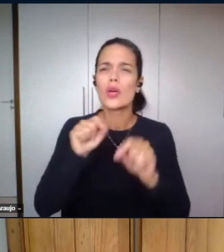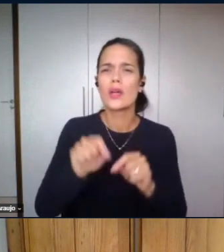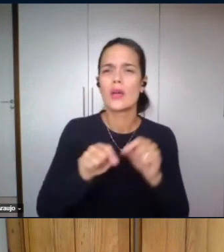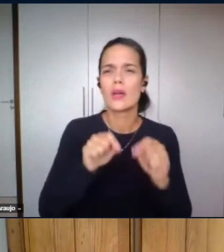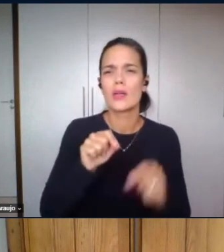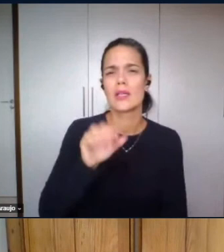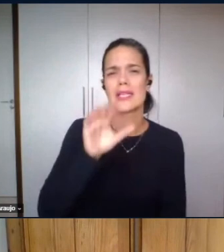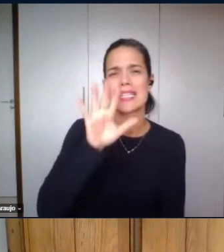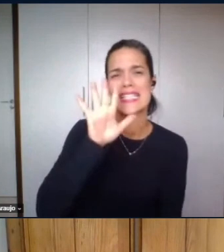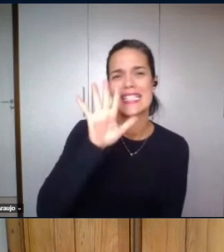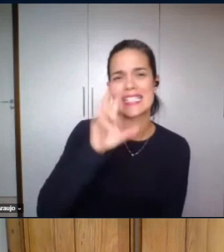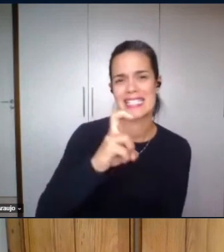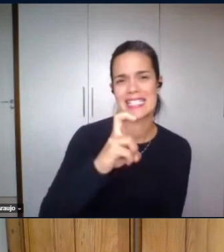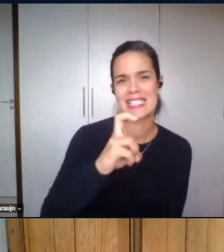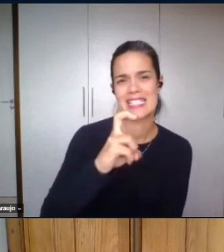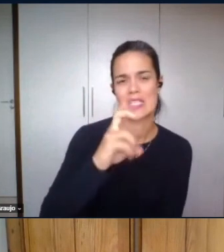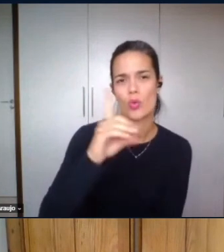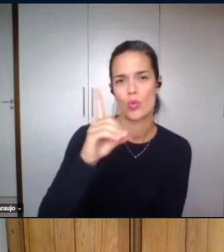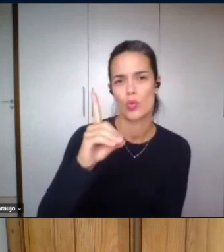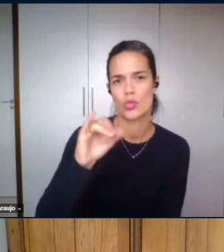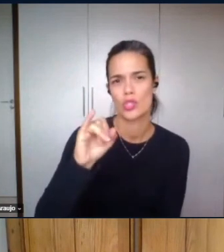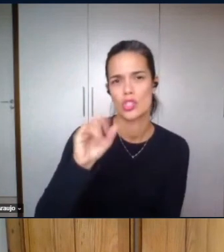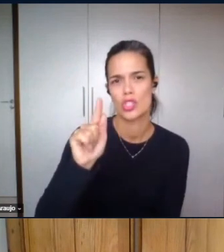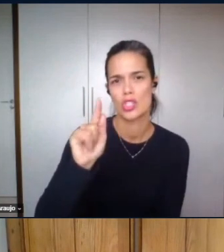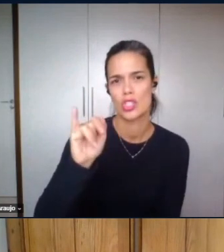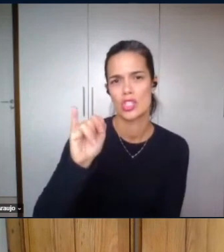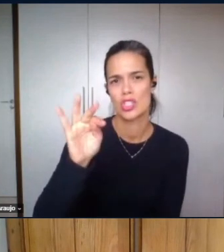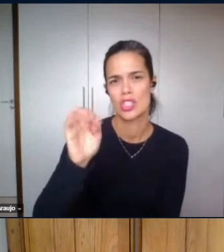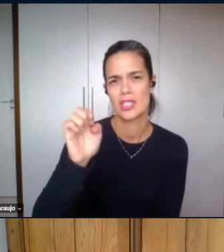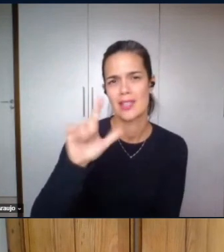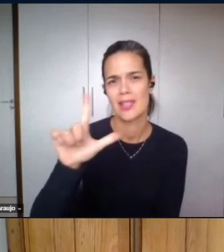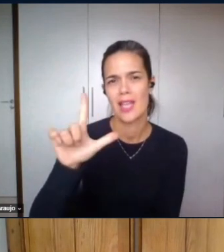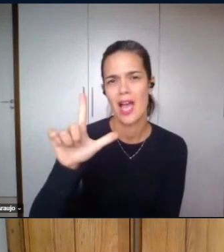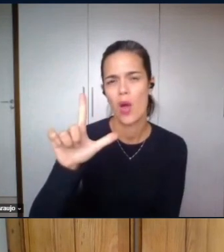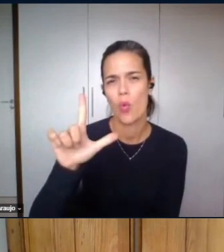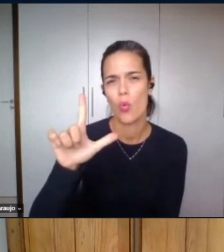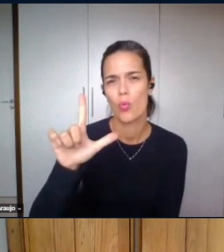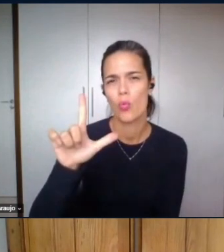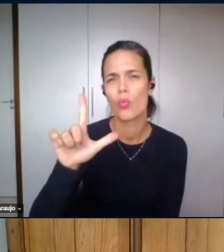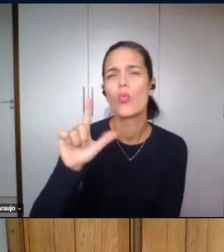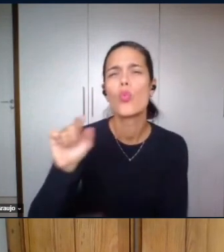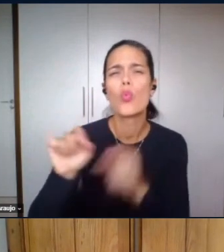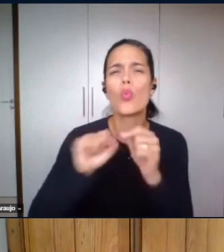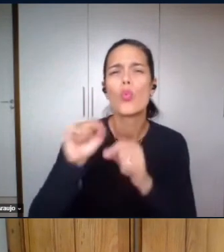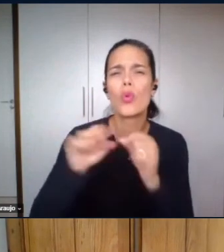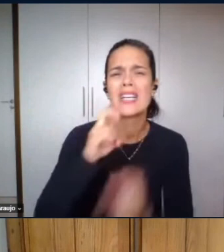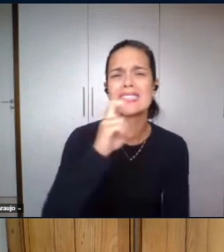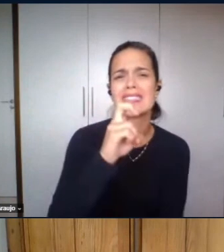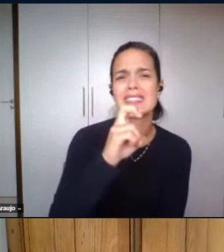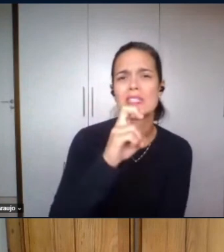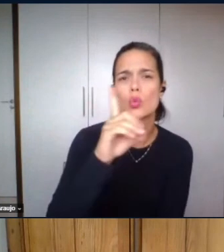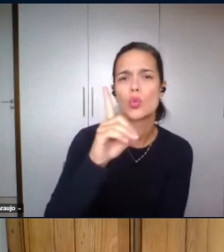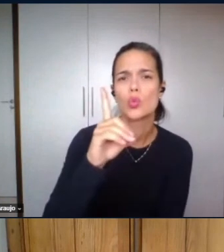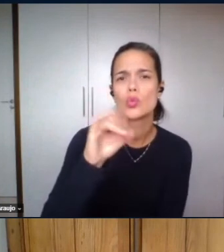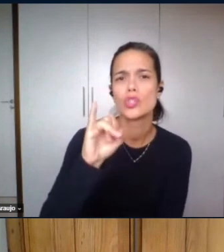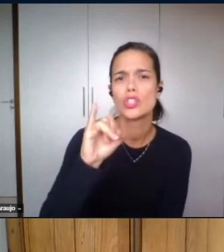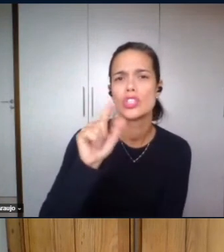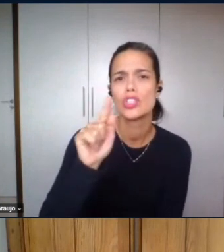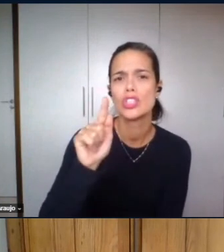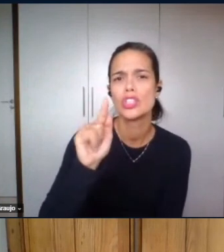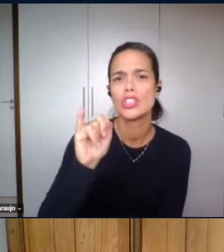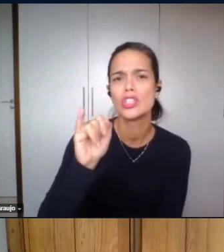digital. É o mesmo que é o alfabeto manual da LSB? O que é cinco digital? Assim, eu nunca tinha